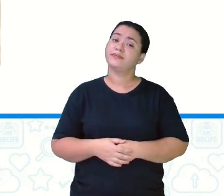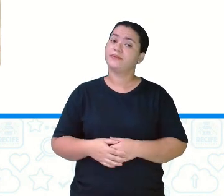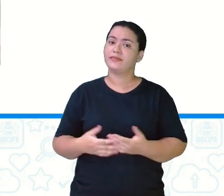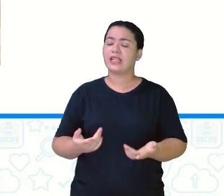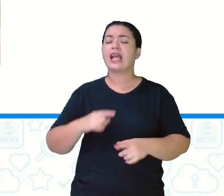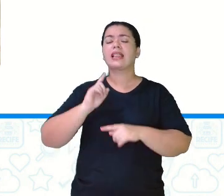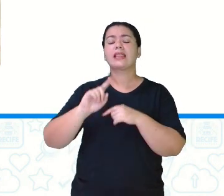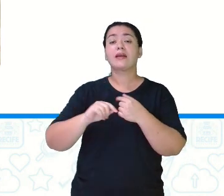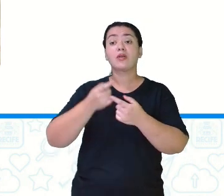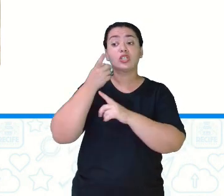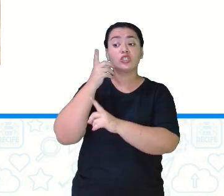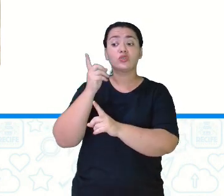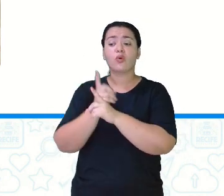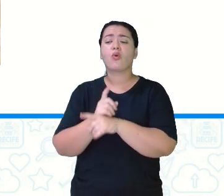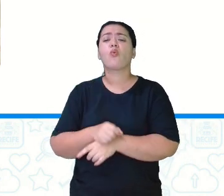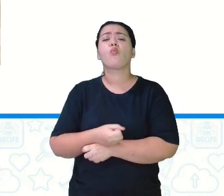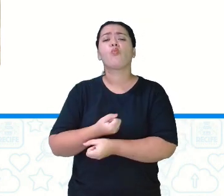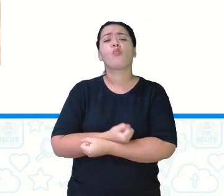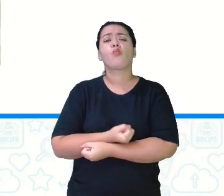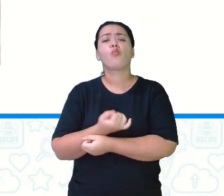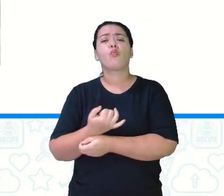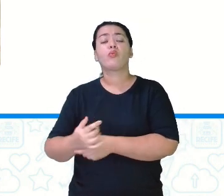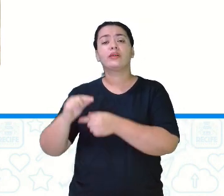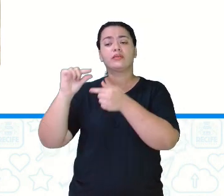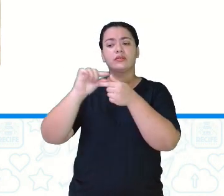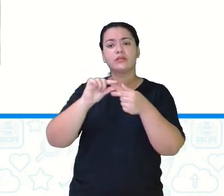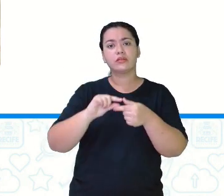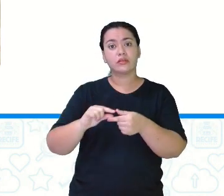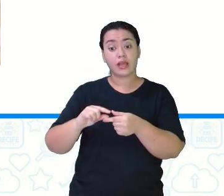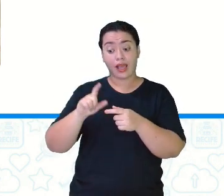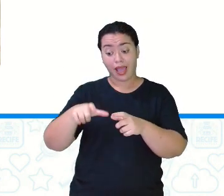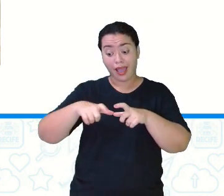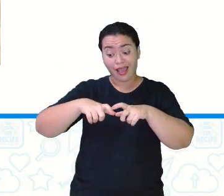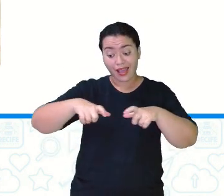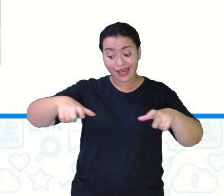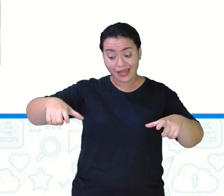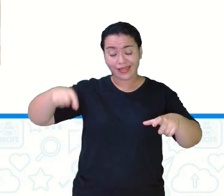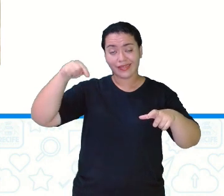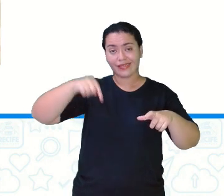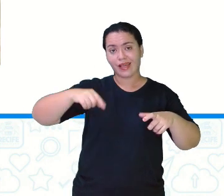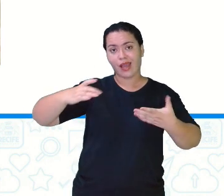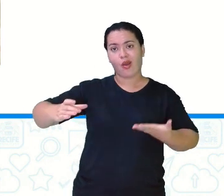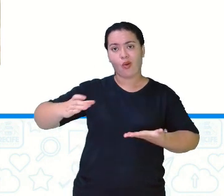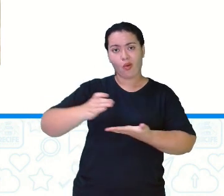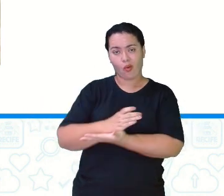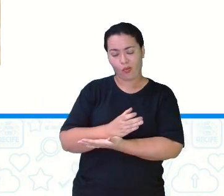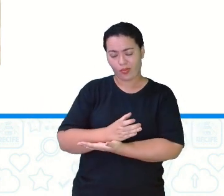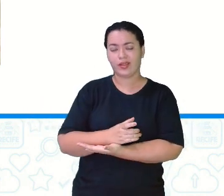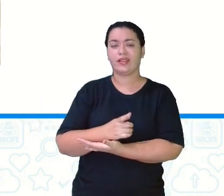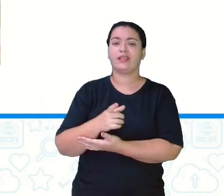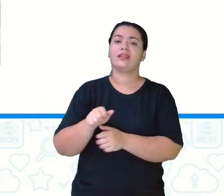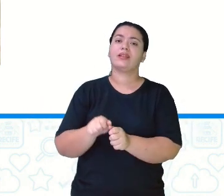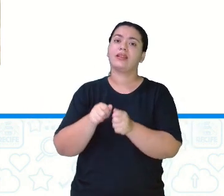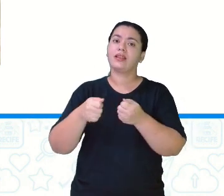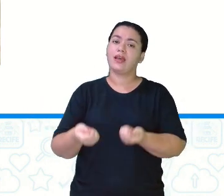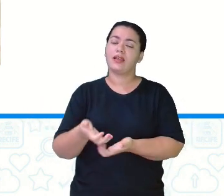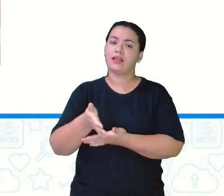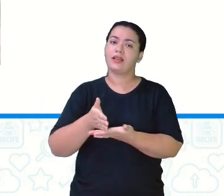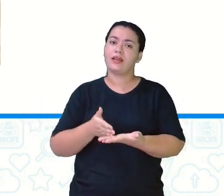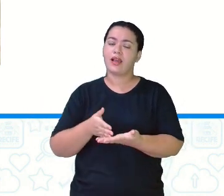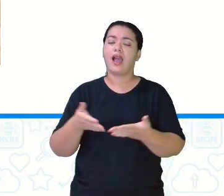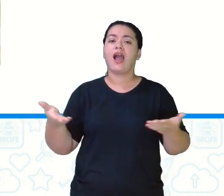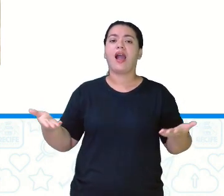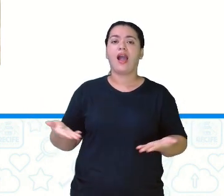vocês descobrirem quantos quadradinhos a barra toda, viu, completa foi dividida, vocês